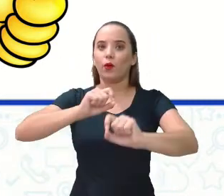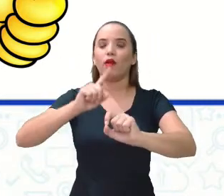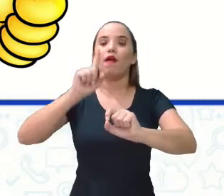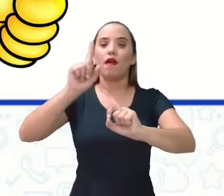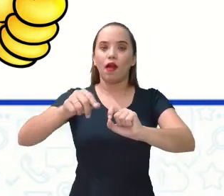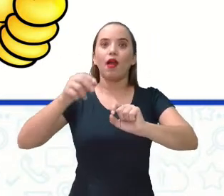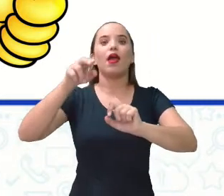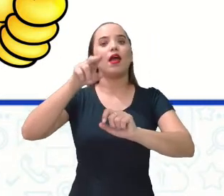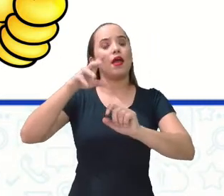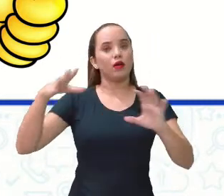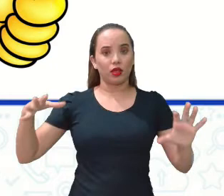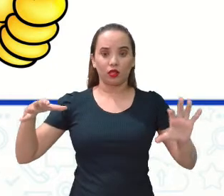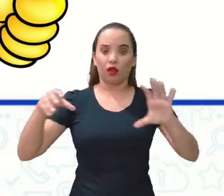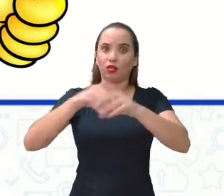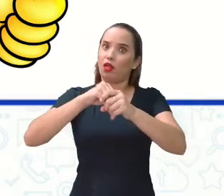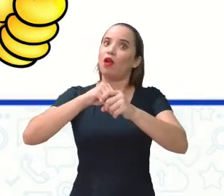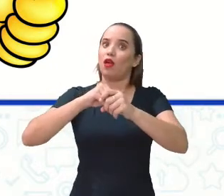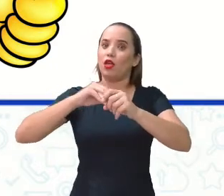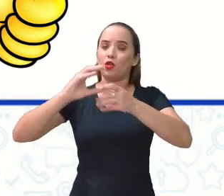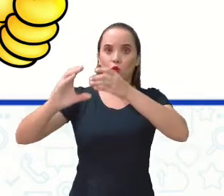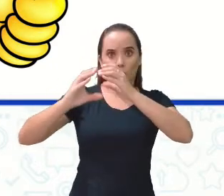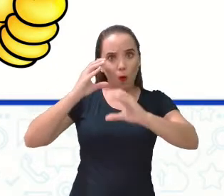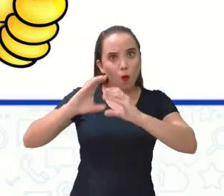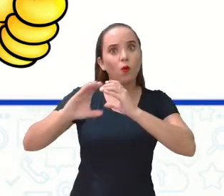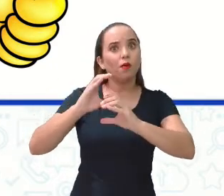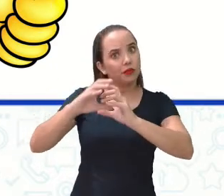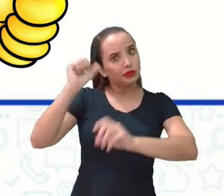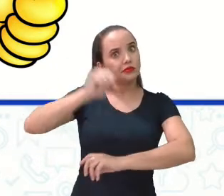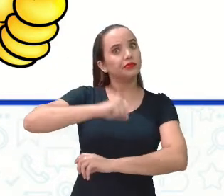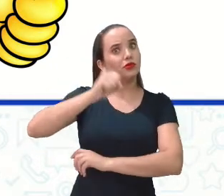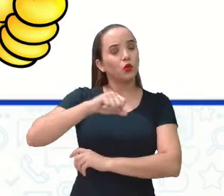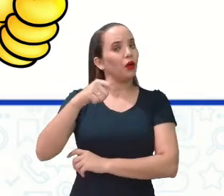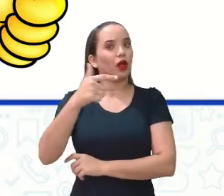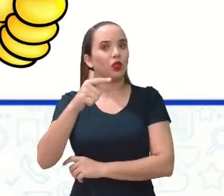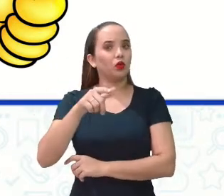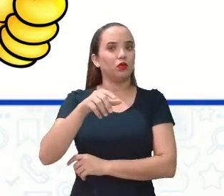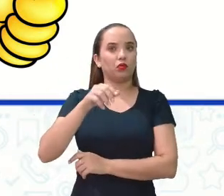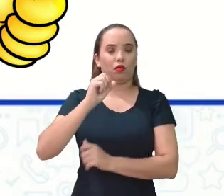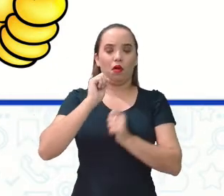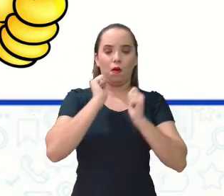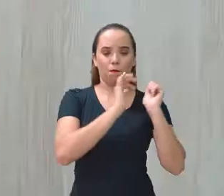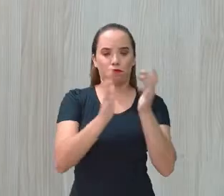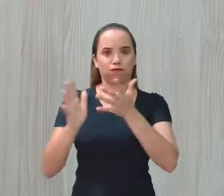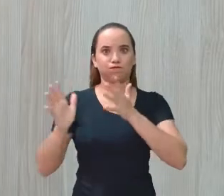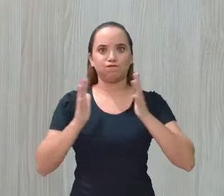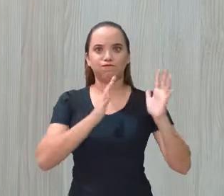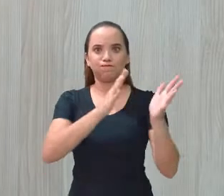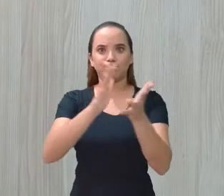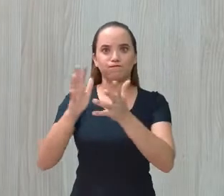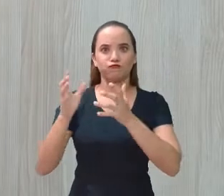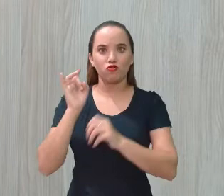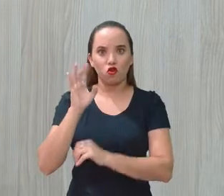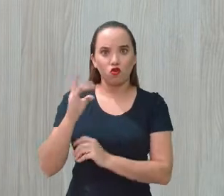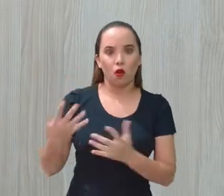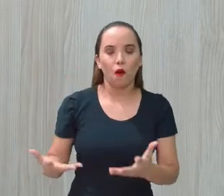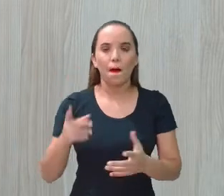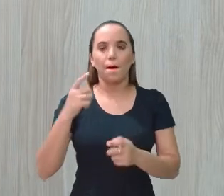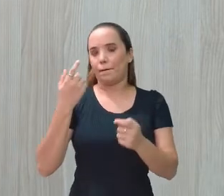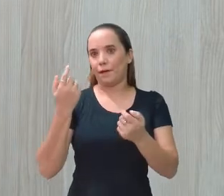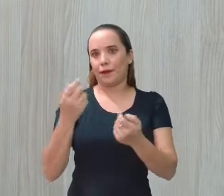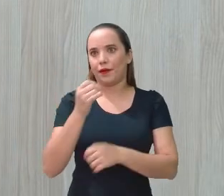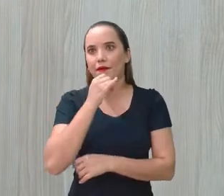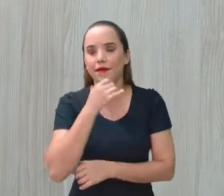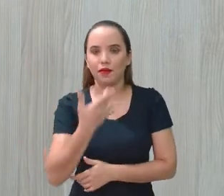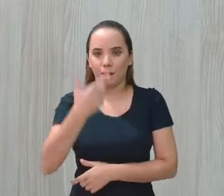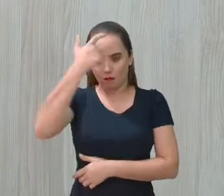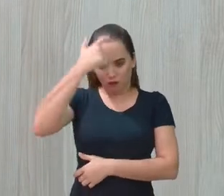vai prescindir do verbo, da palavra. Então, tudo o que a gente adiciona na nossa fala, como gestos, por exemplo,